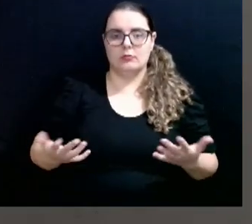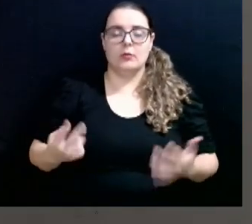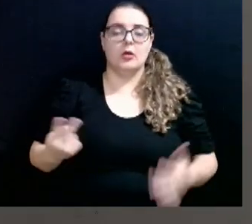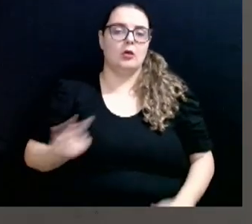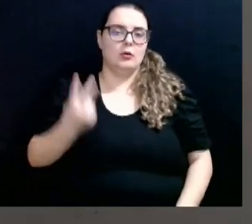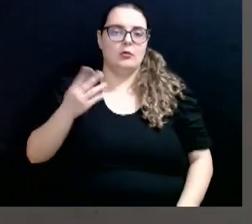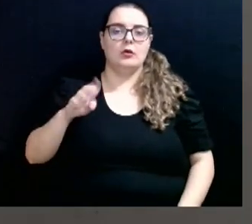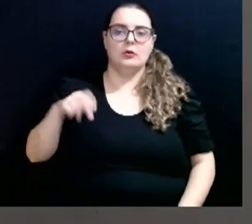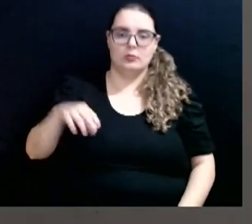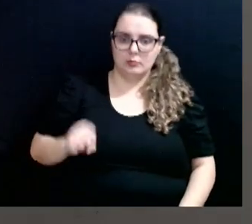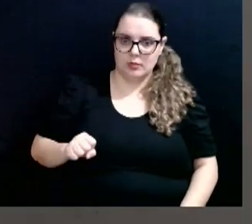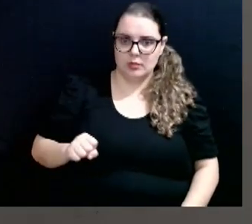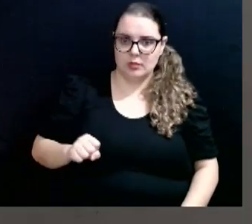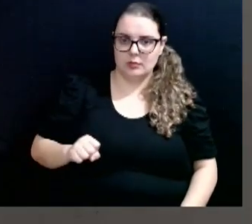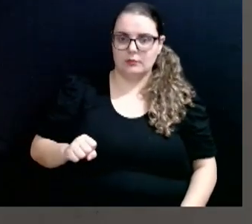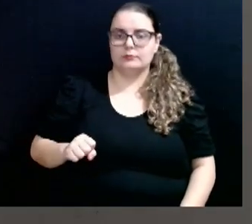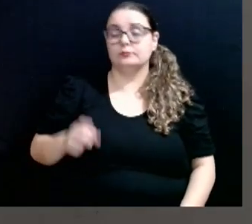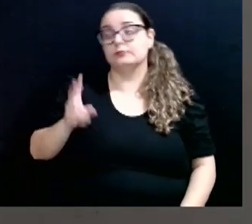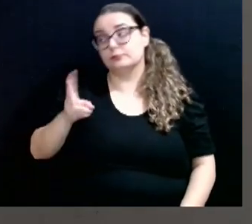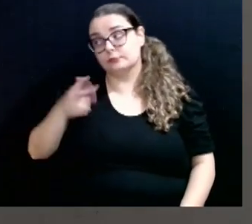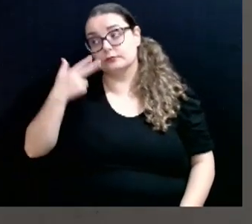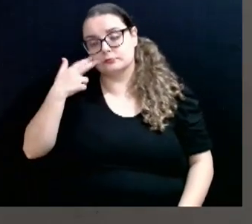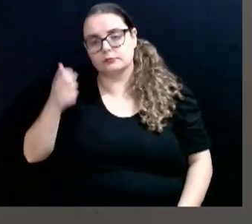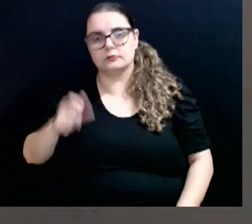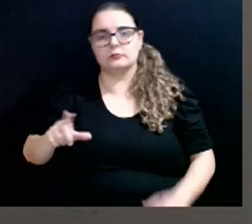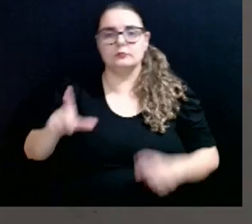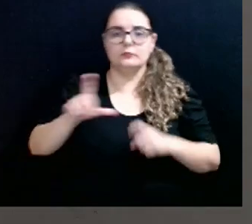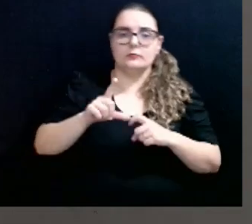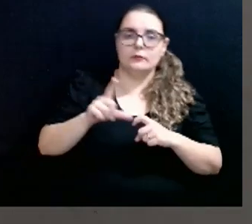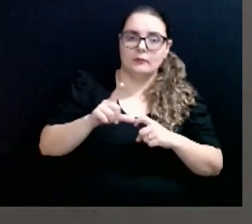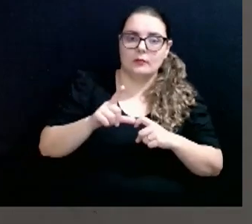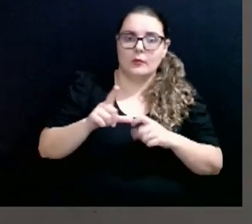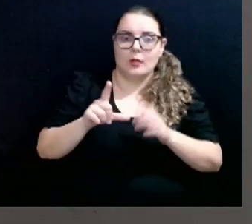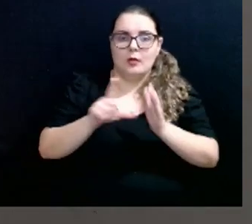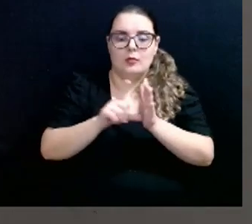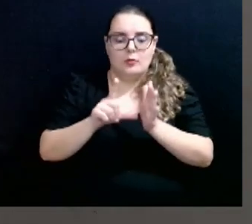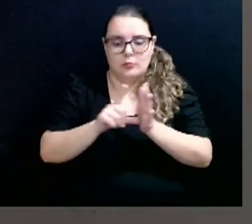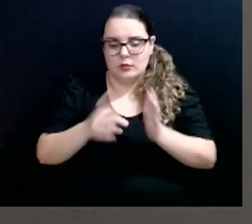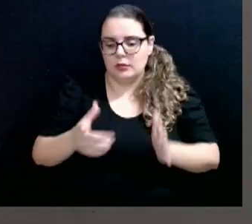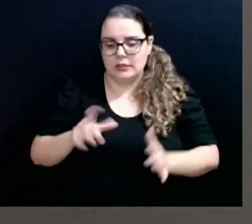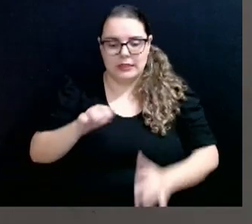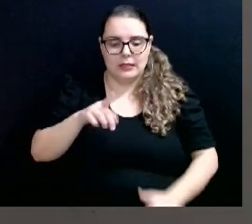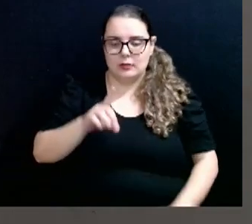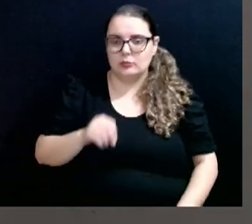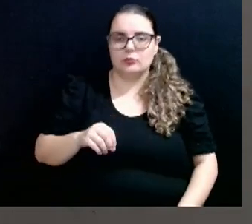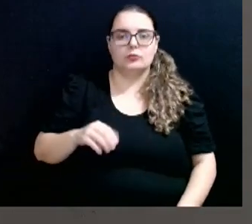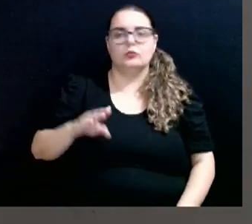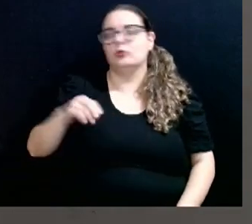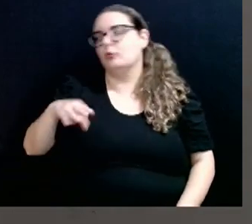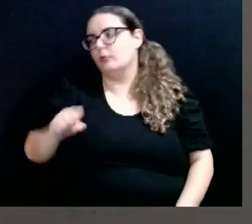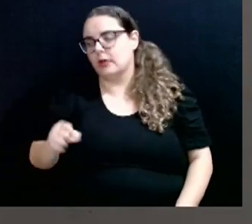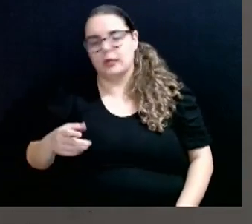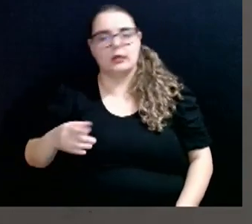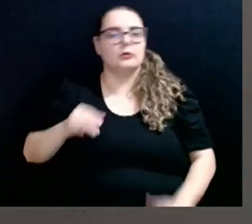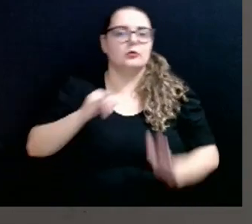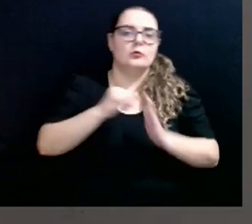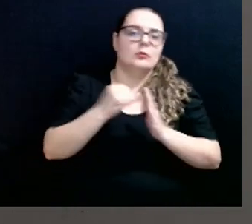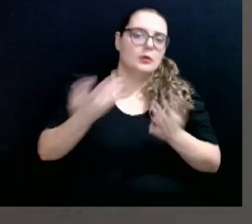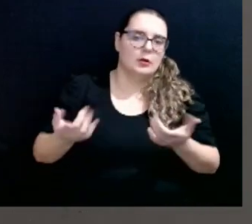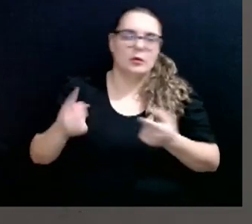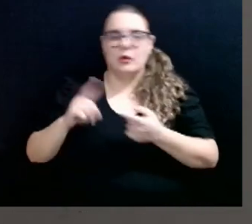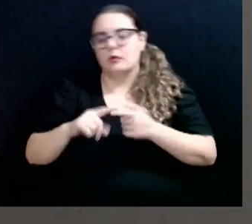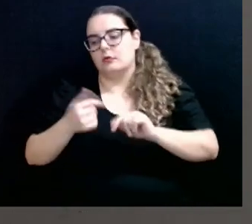vir sempre, viu, Rafa, um laudo de avaliação tanto do bem quanto do imóvel, ou seja, tem um laudo falando, olha, o imóvel foi avaliado